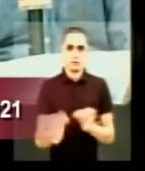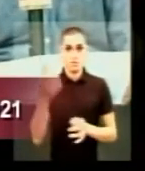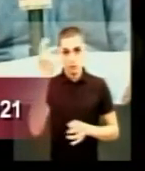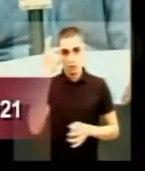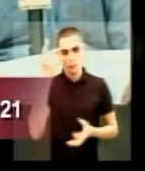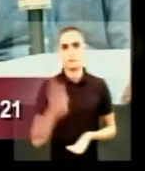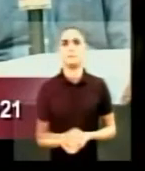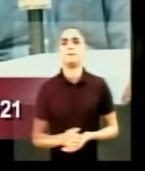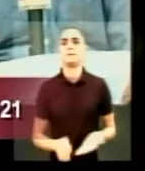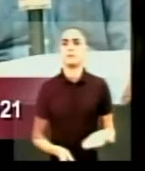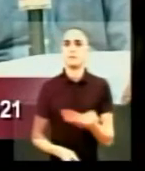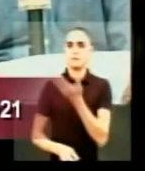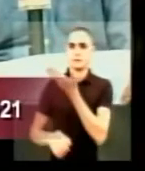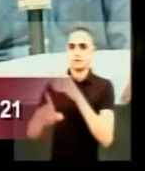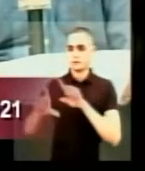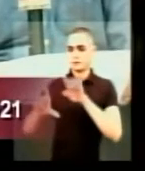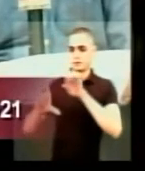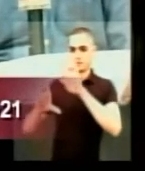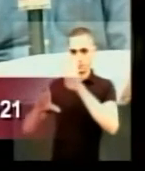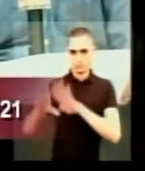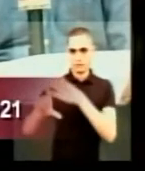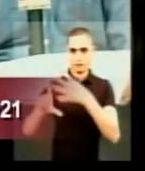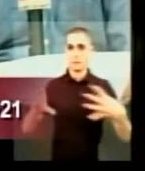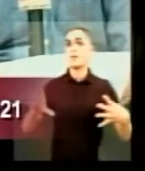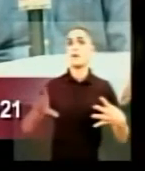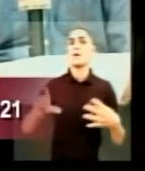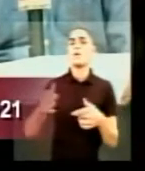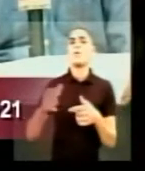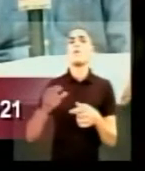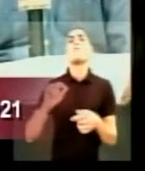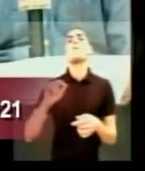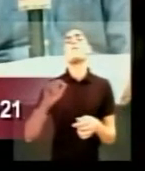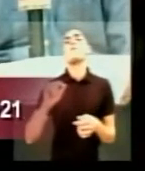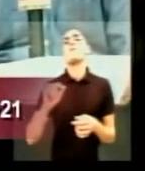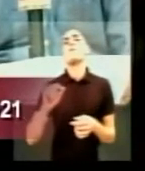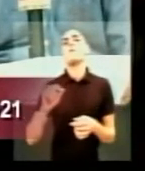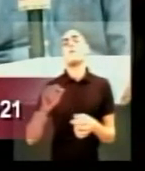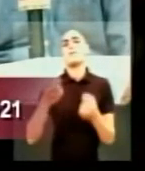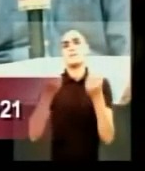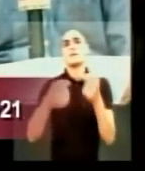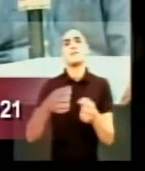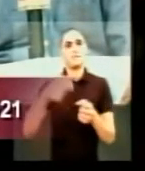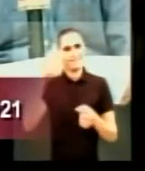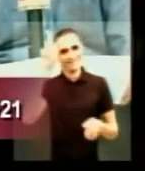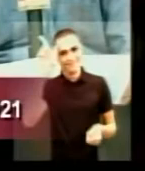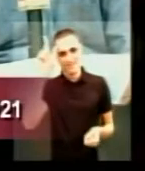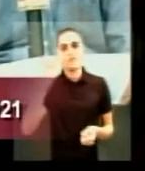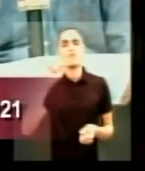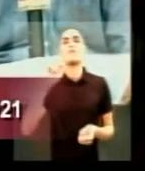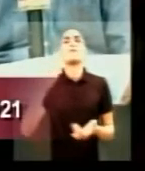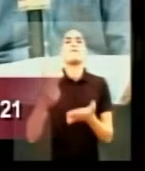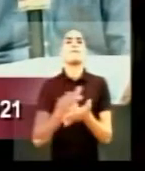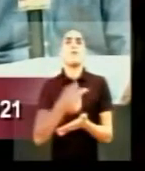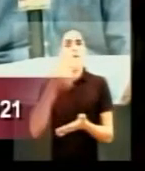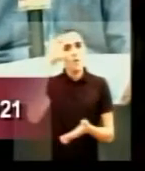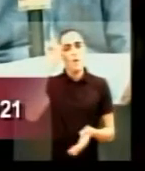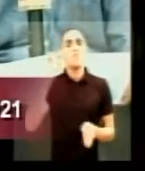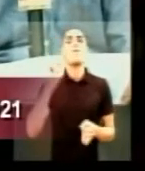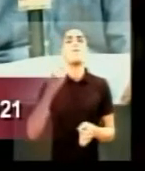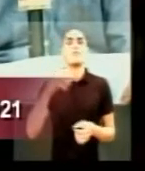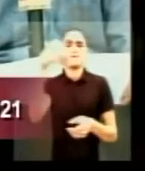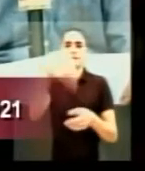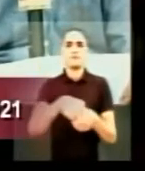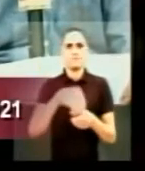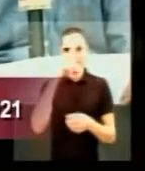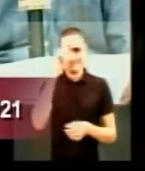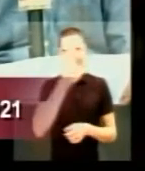E aqui a situação no dia de ontem, como está a situação nos hospitais.